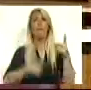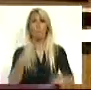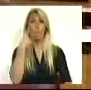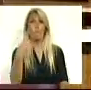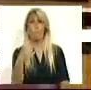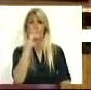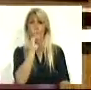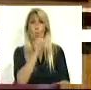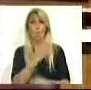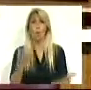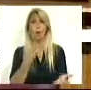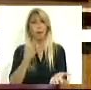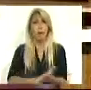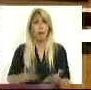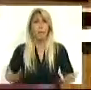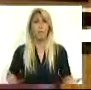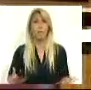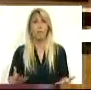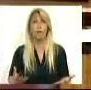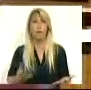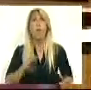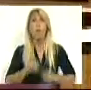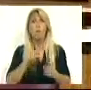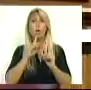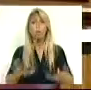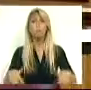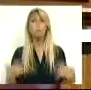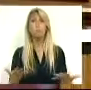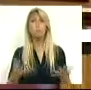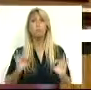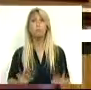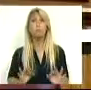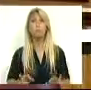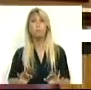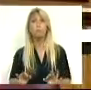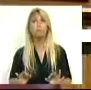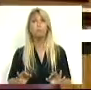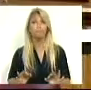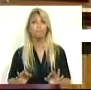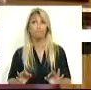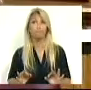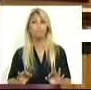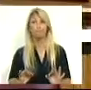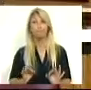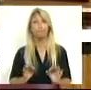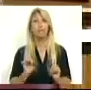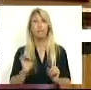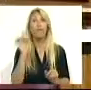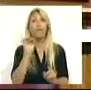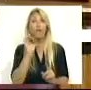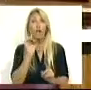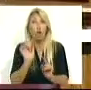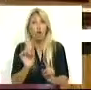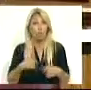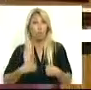percepção real daquilo que pode ser verdadeiramente e daquilo que pode ser para si também, valioso para